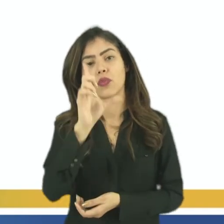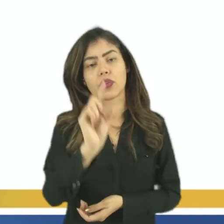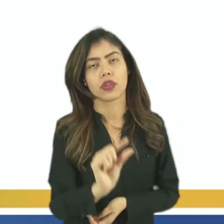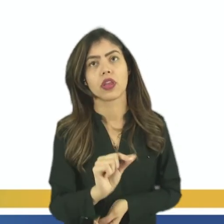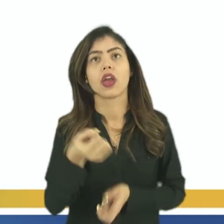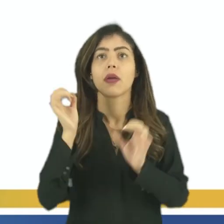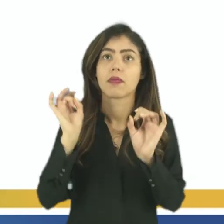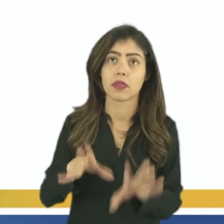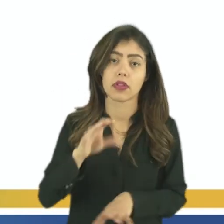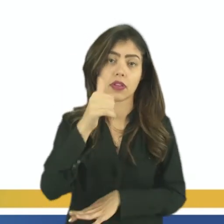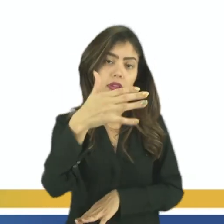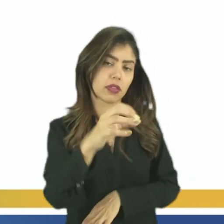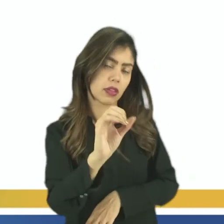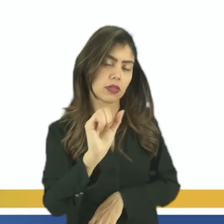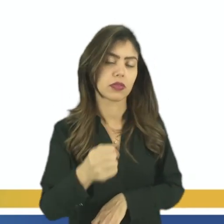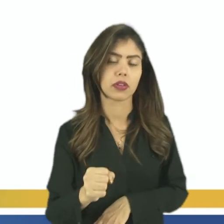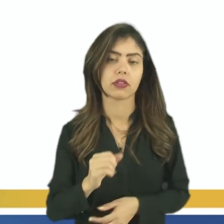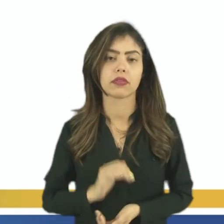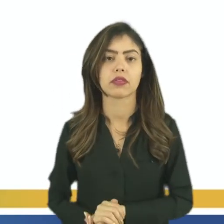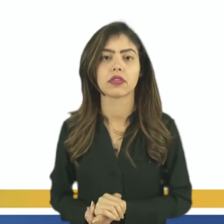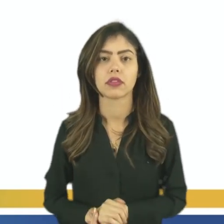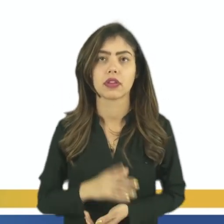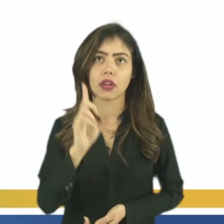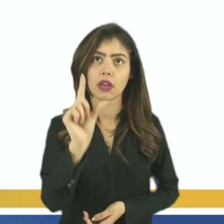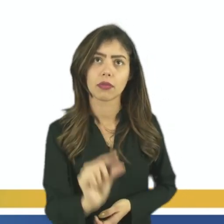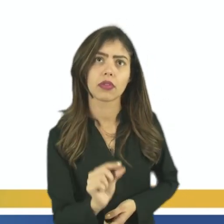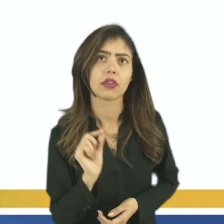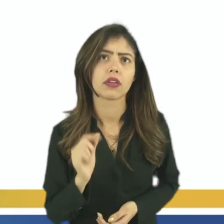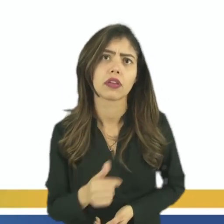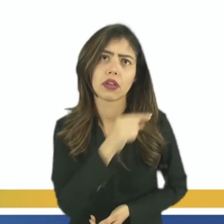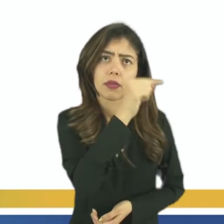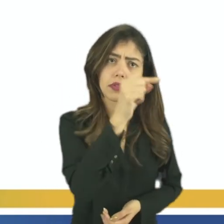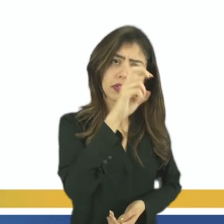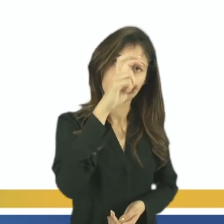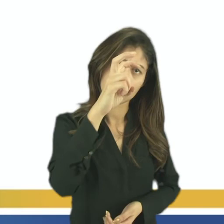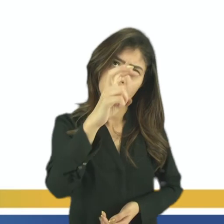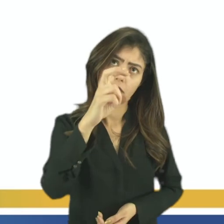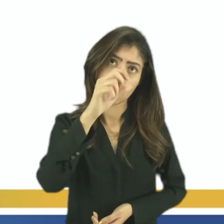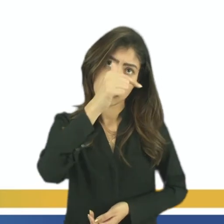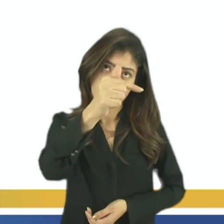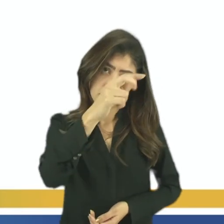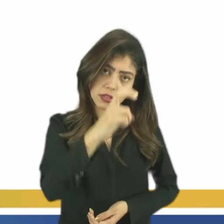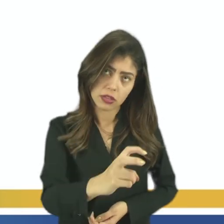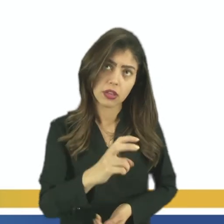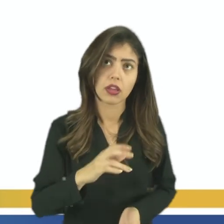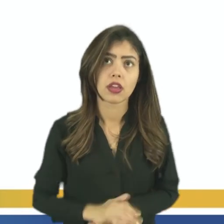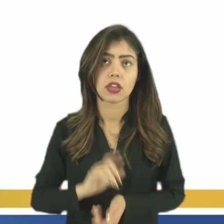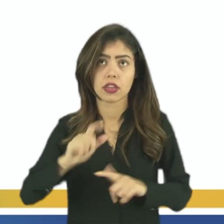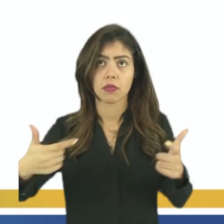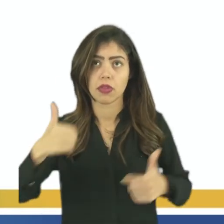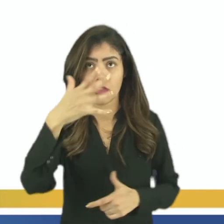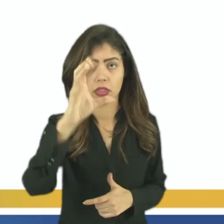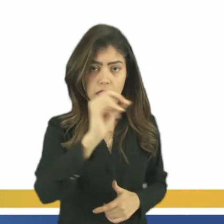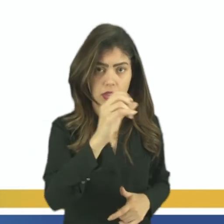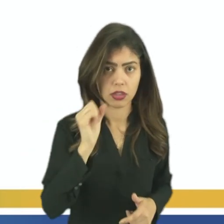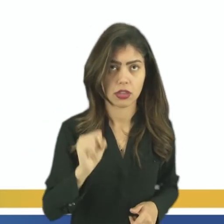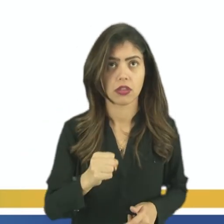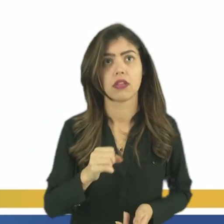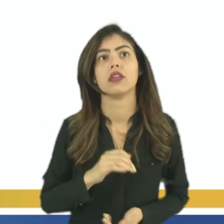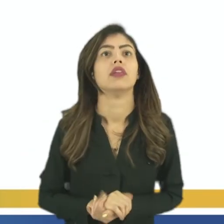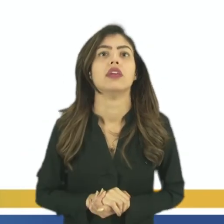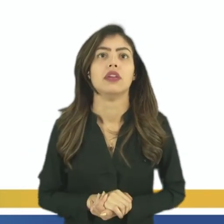anos e que por fim a menor ideia oitavos então a menor fração aí seria menos 75 e a maior seria 10 oitavos